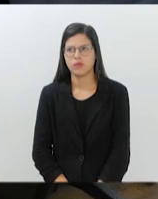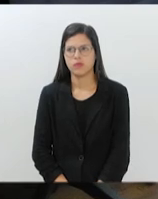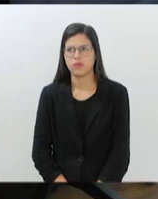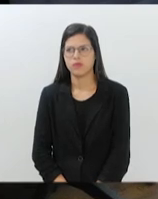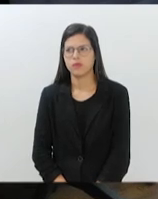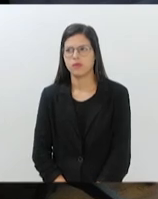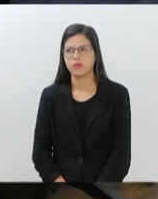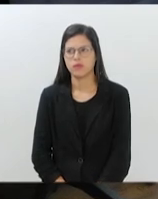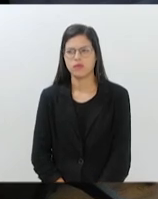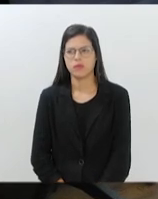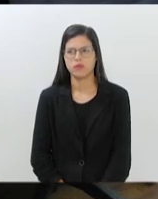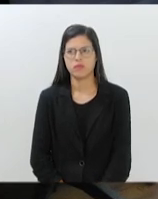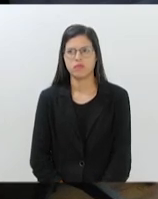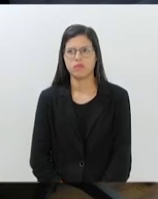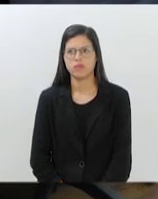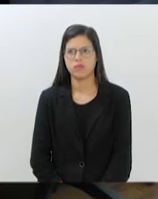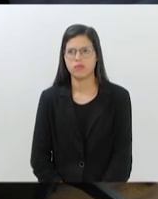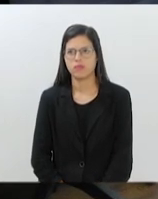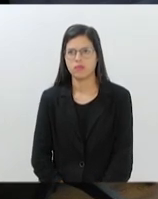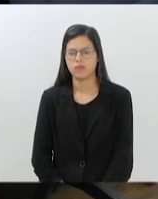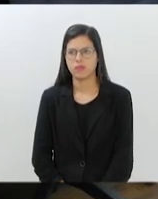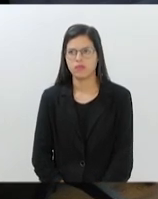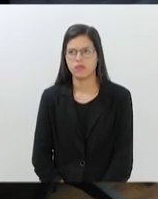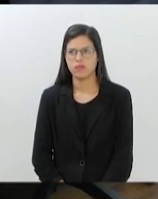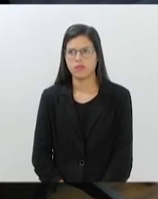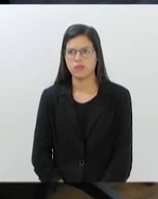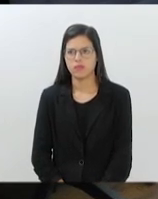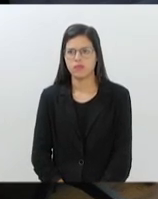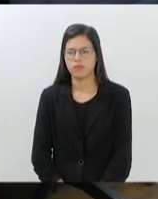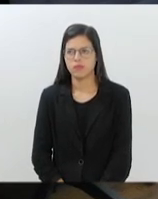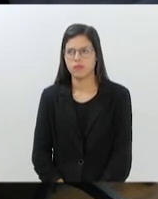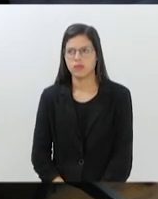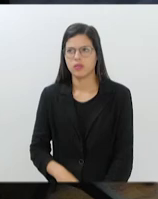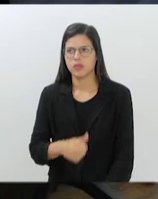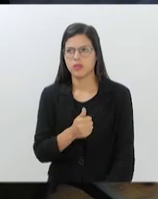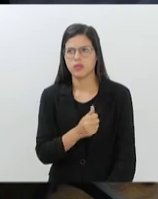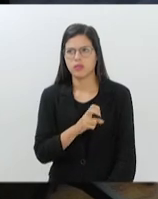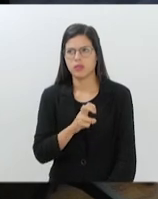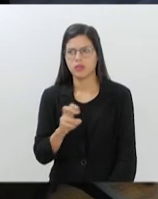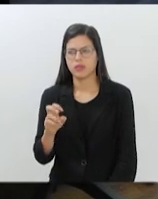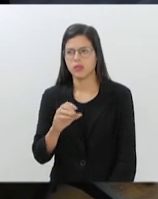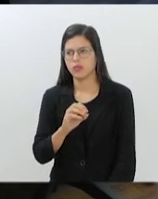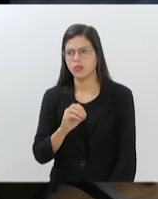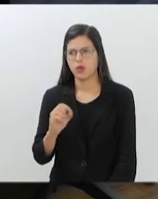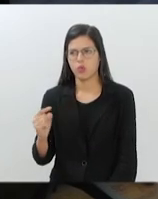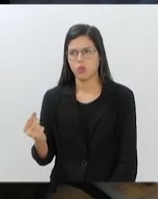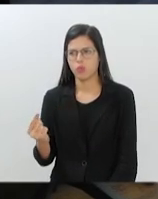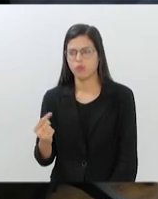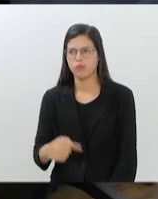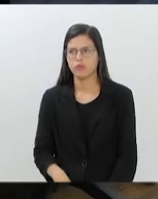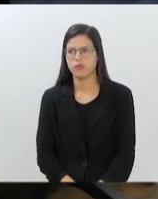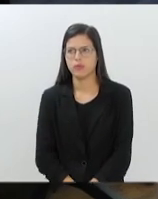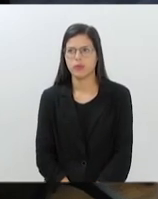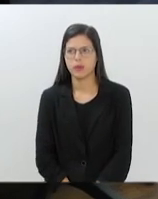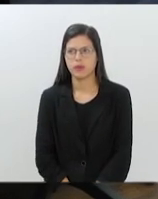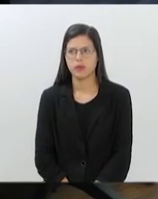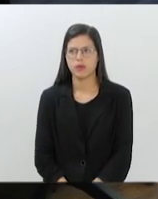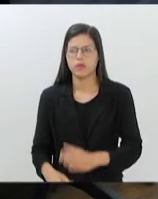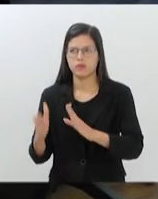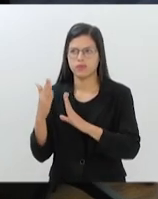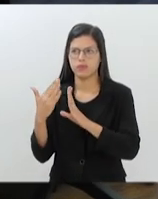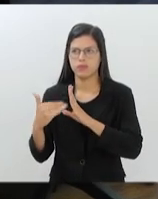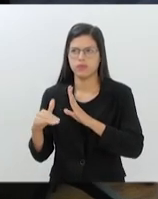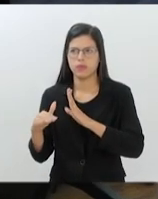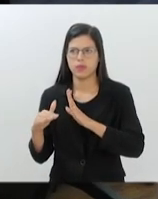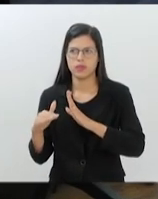sei excelência um número bem grande aqui 15 passar aqui para passar pra Assessoria al